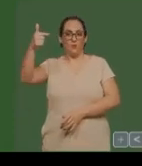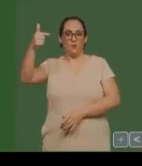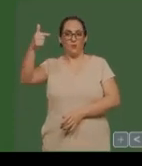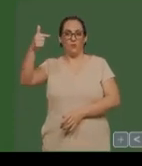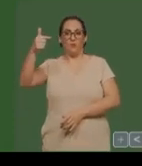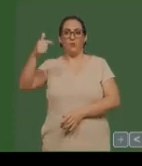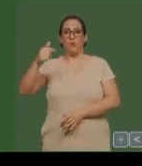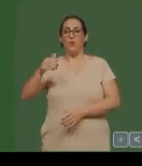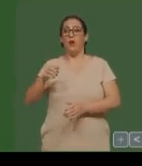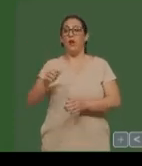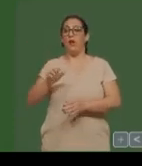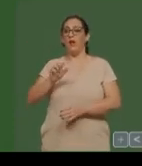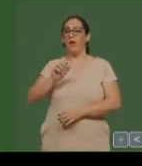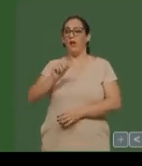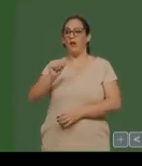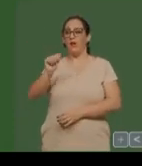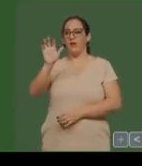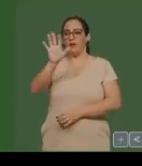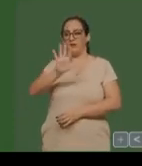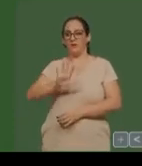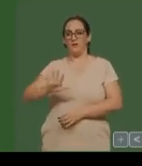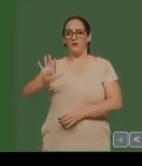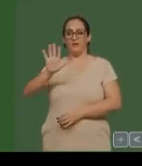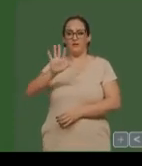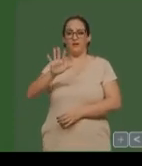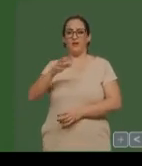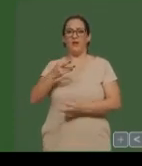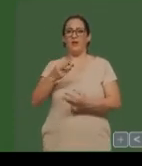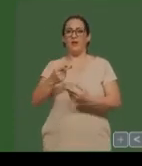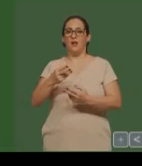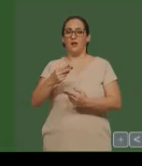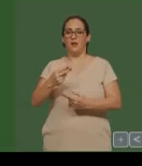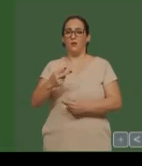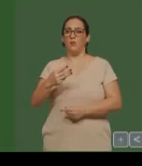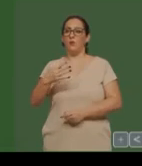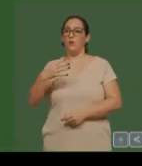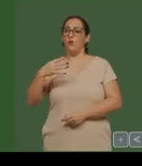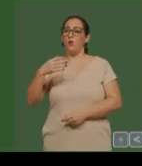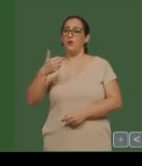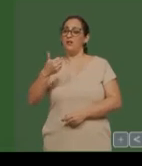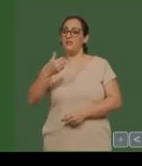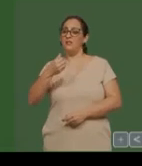ficou quanto? Aqui, ó, 4 vezes 4,